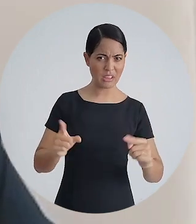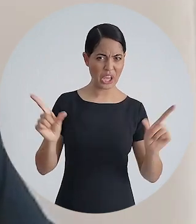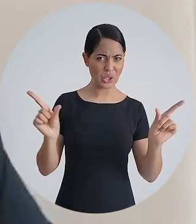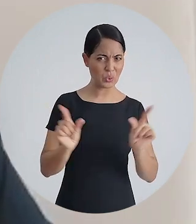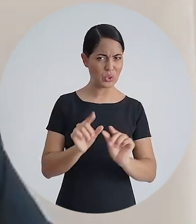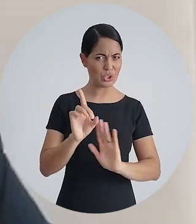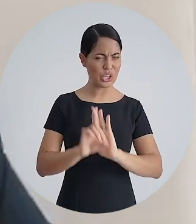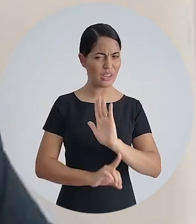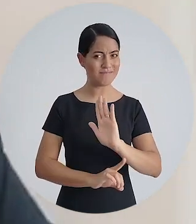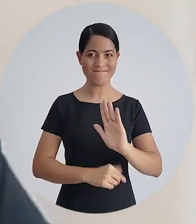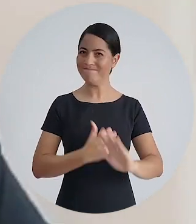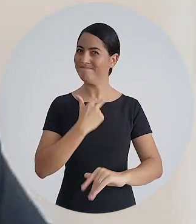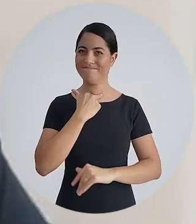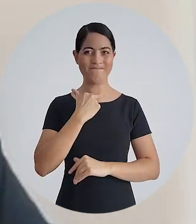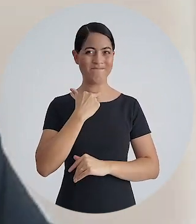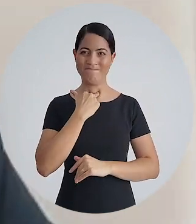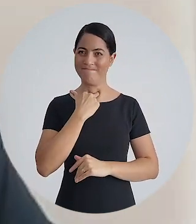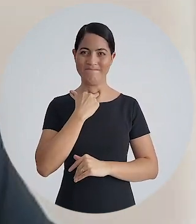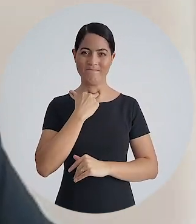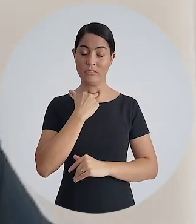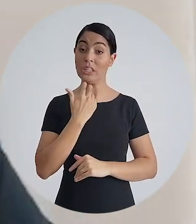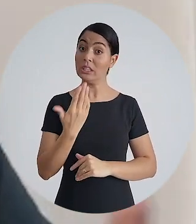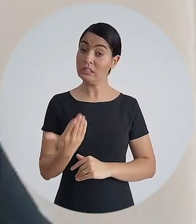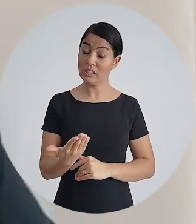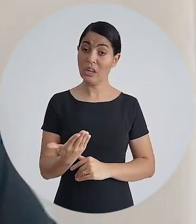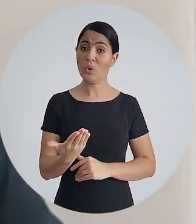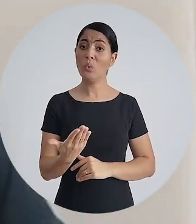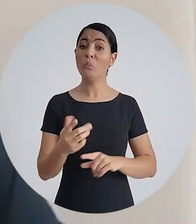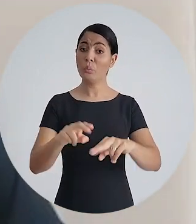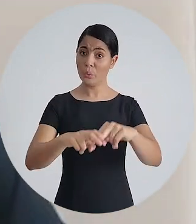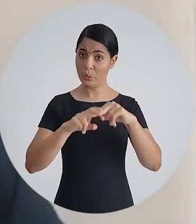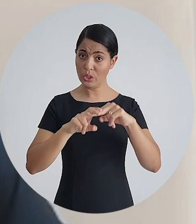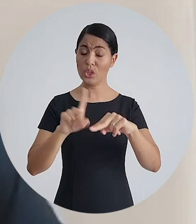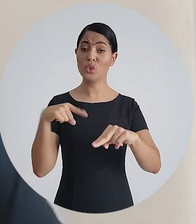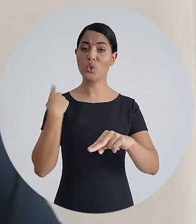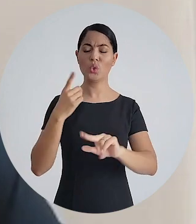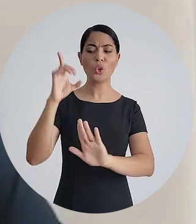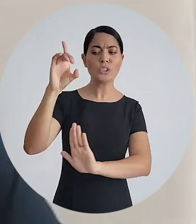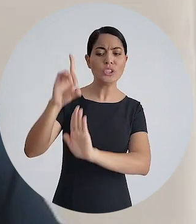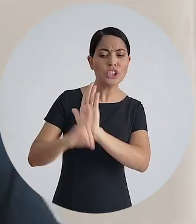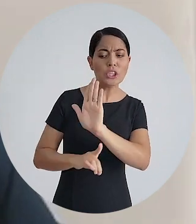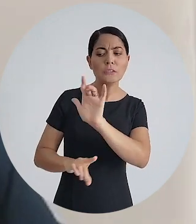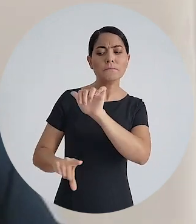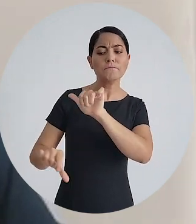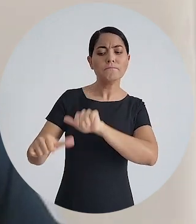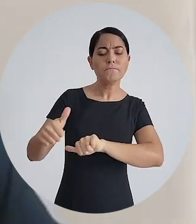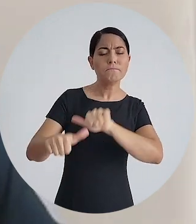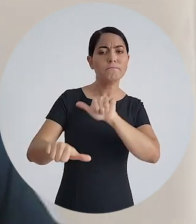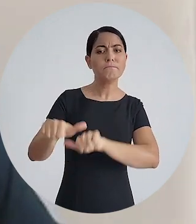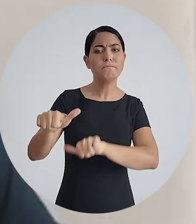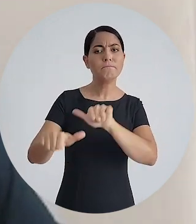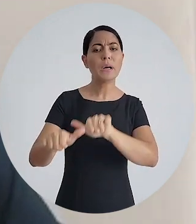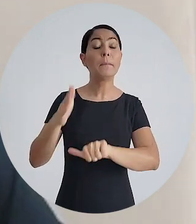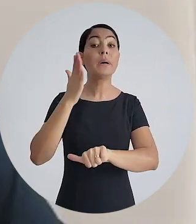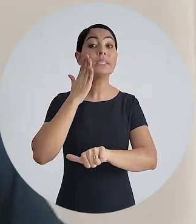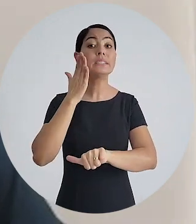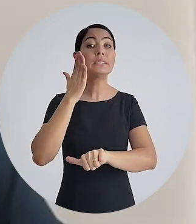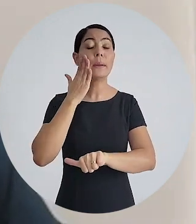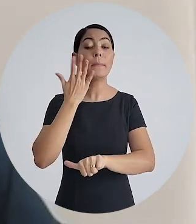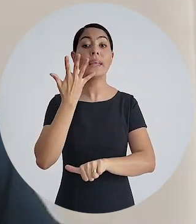pode minimizar direitos. E é a partir desses direitos que nós precisamos fazer a